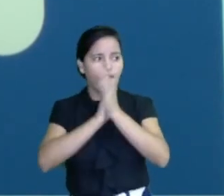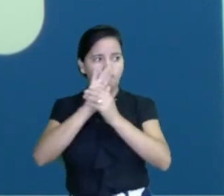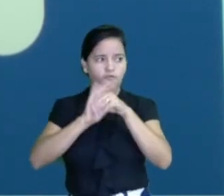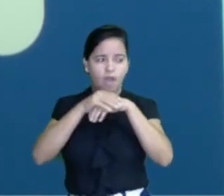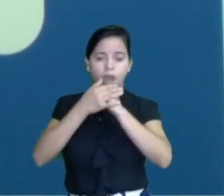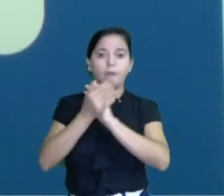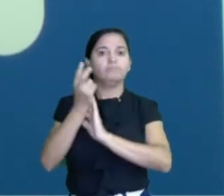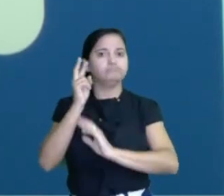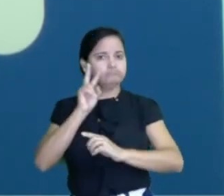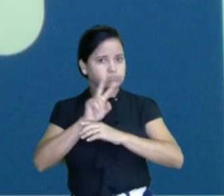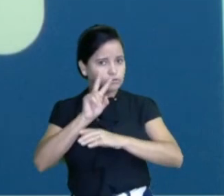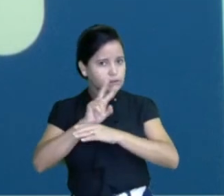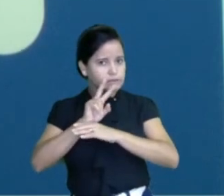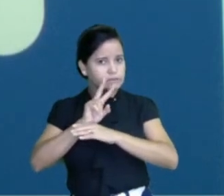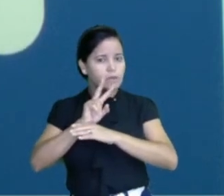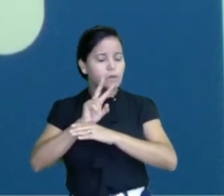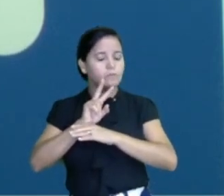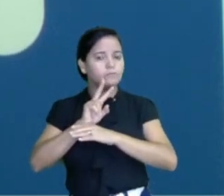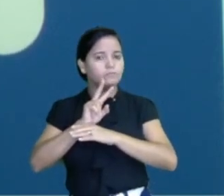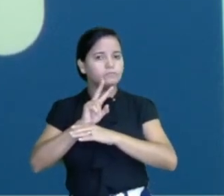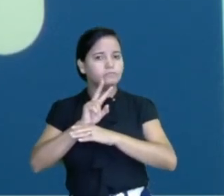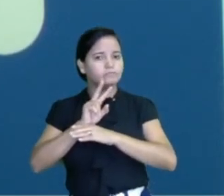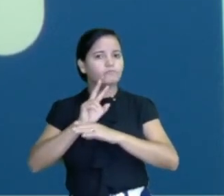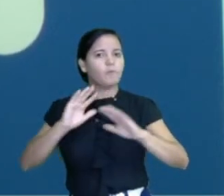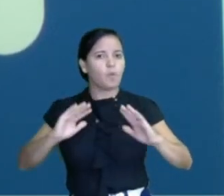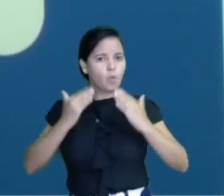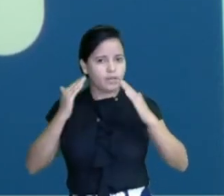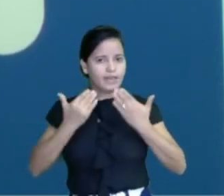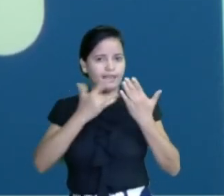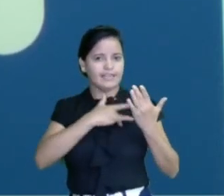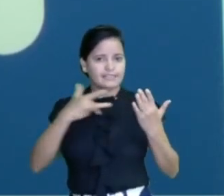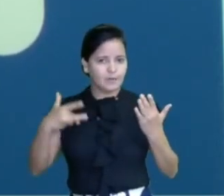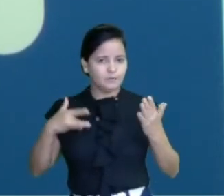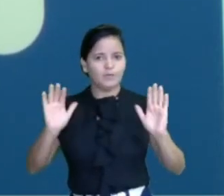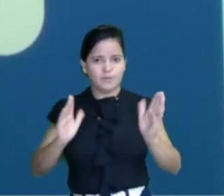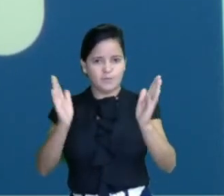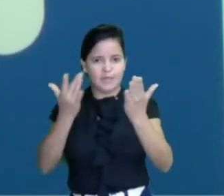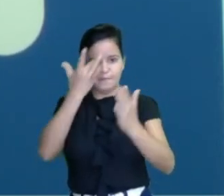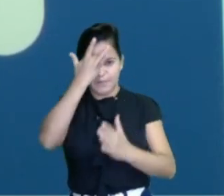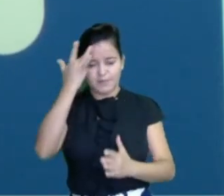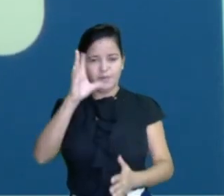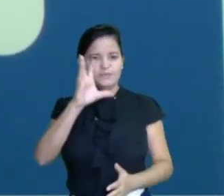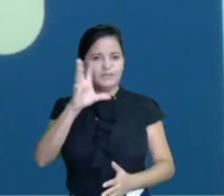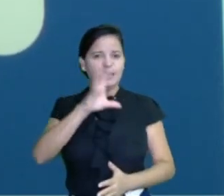se protege, tá bem? Vamos cuidar de nossa saúde e cuidar de quem a gente ama.